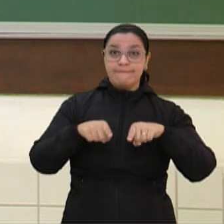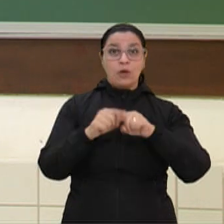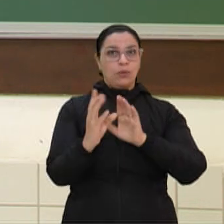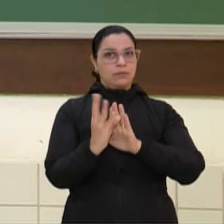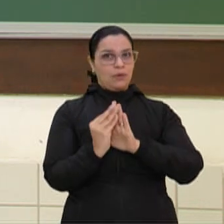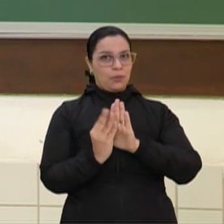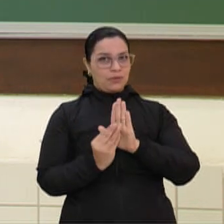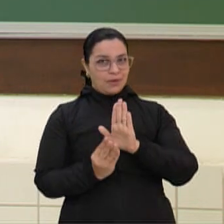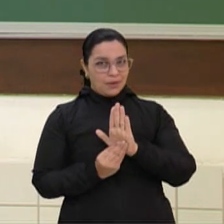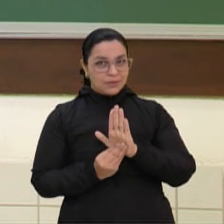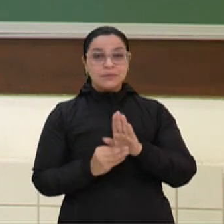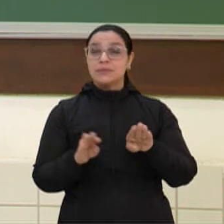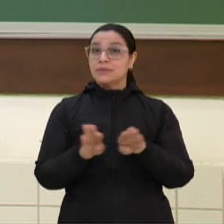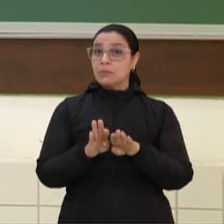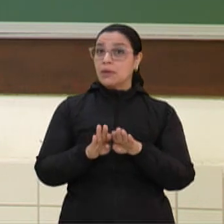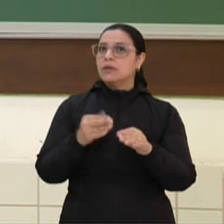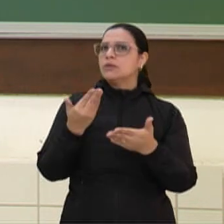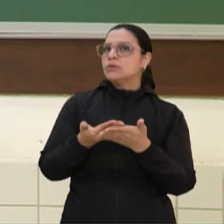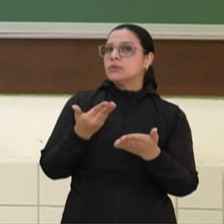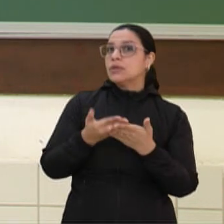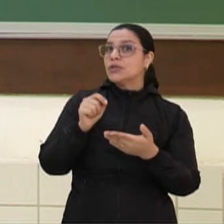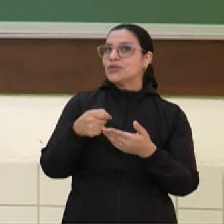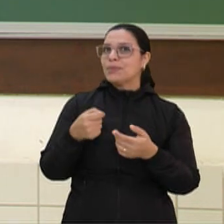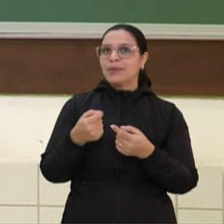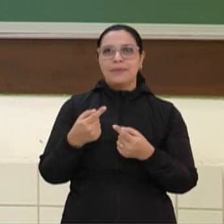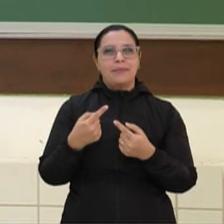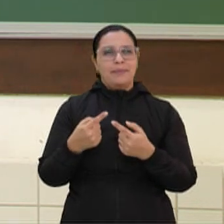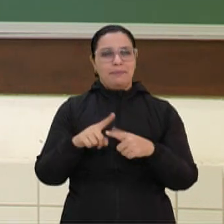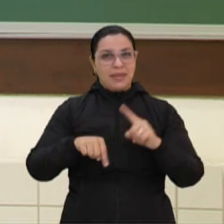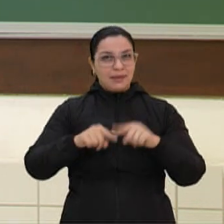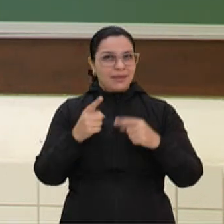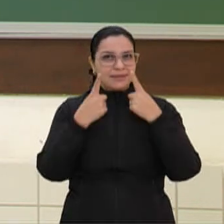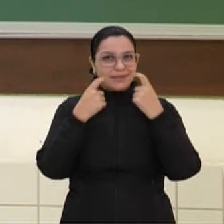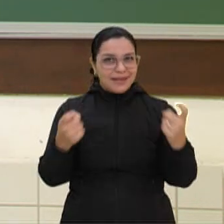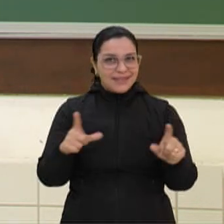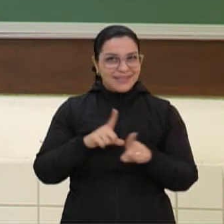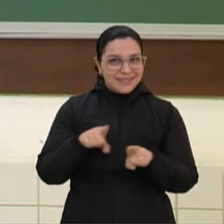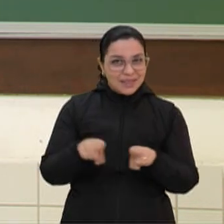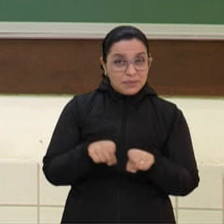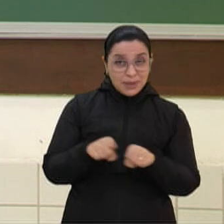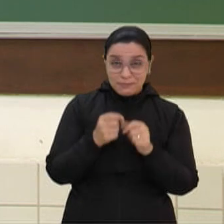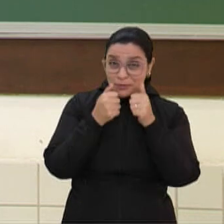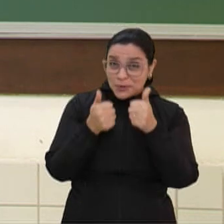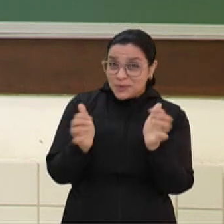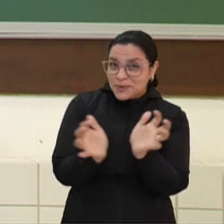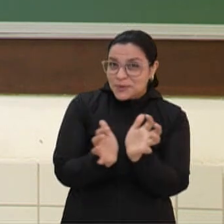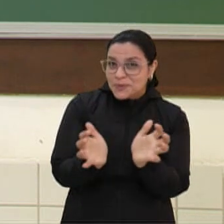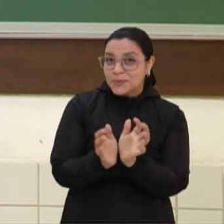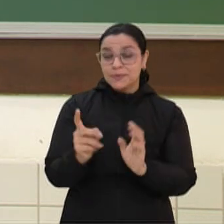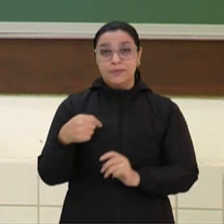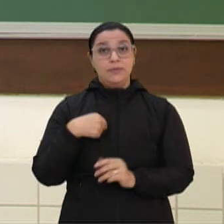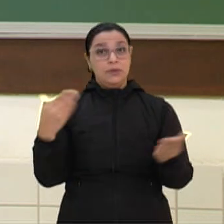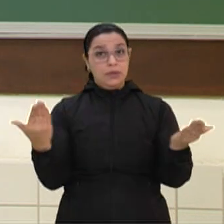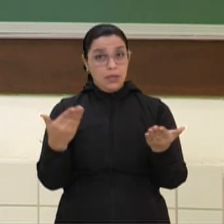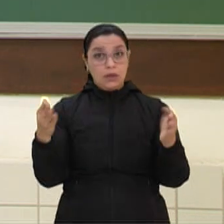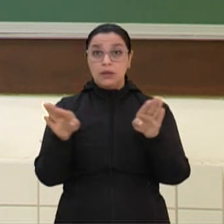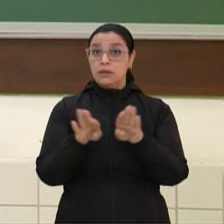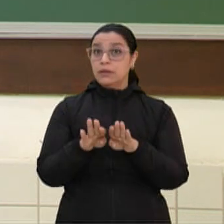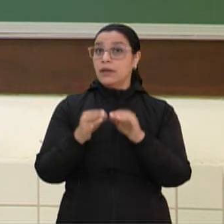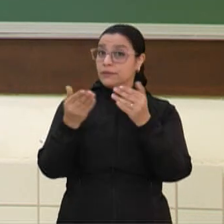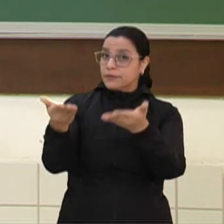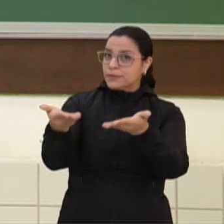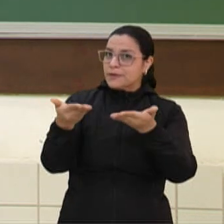nossos conteúdos e trabalharmos coisas muito interessantes. Tudo bem, turminha? Então, eu gostaria de